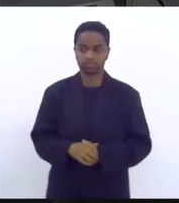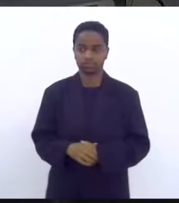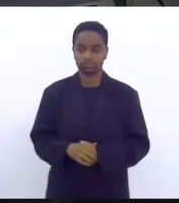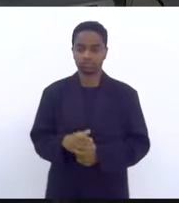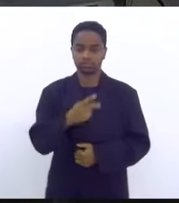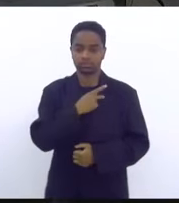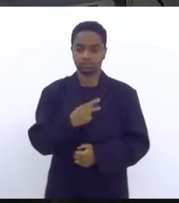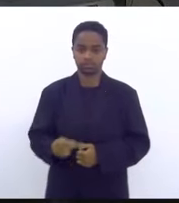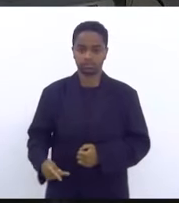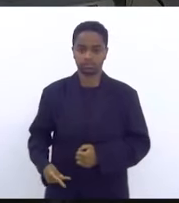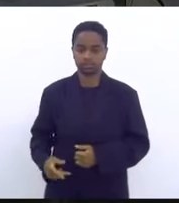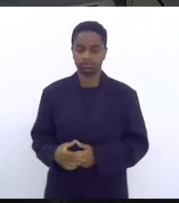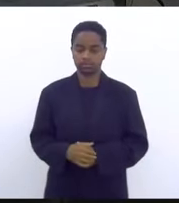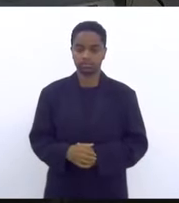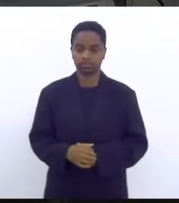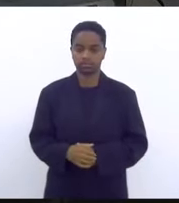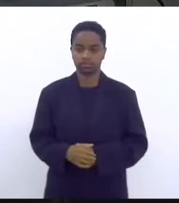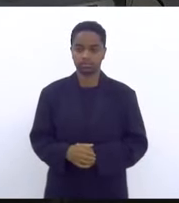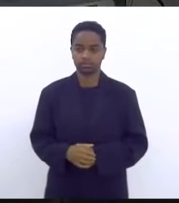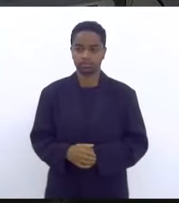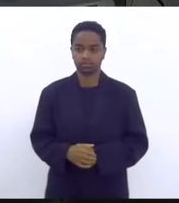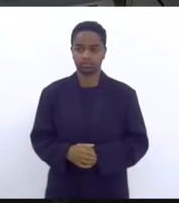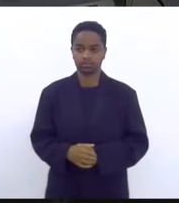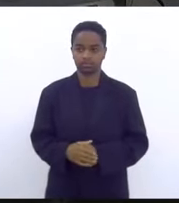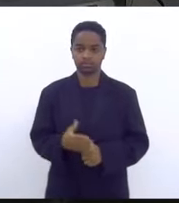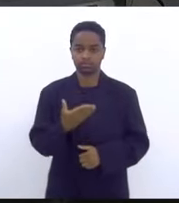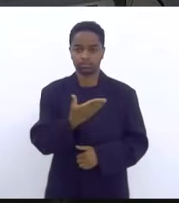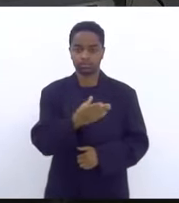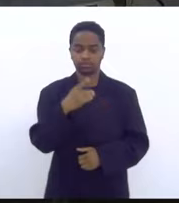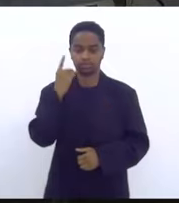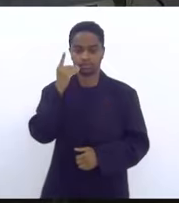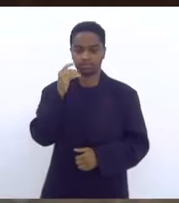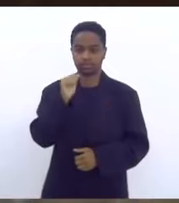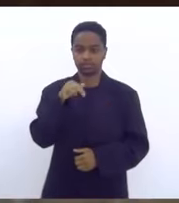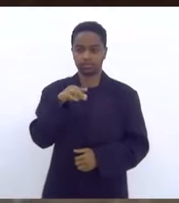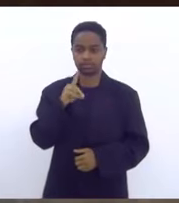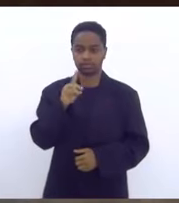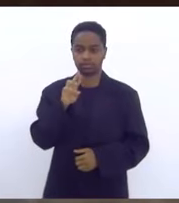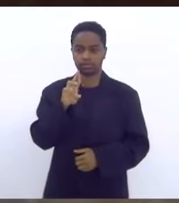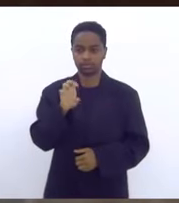Senhor presidente, senhor deputado André Correia.